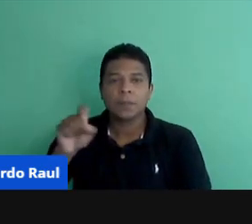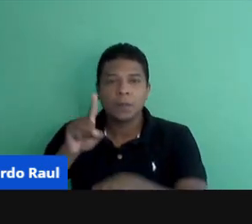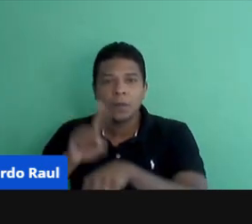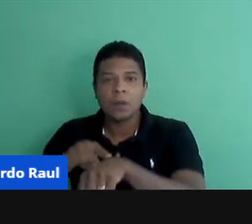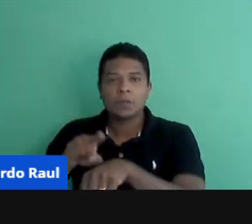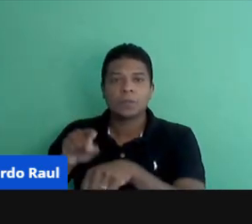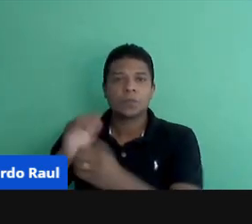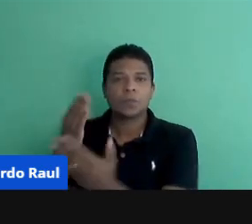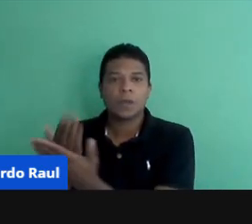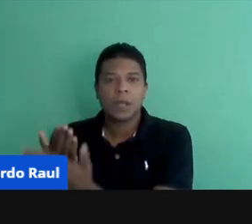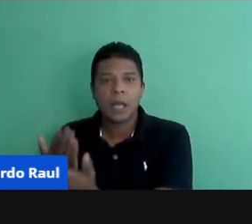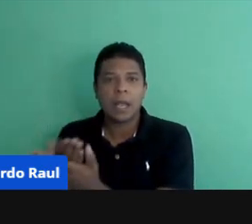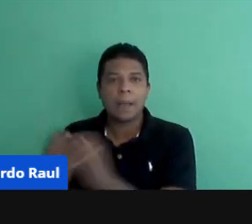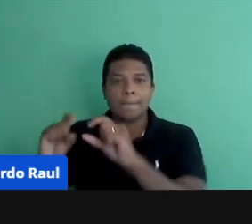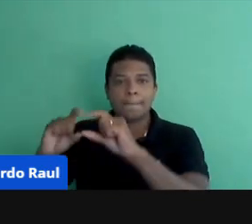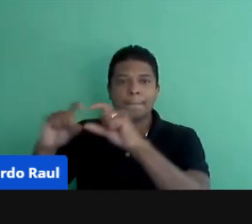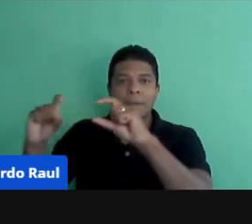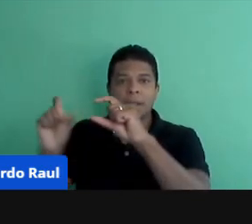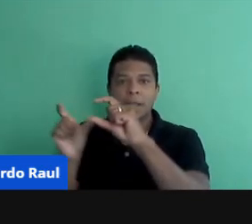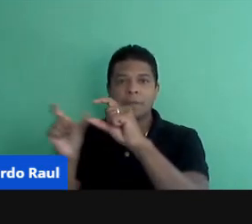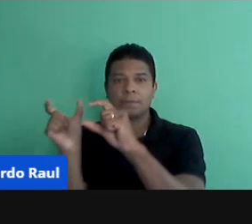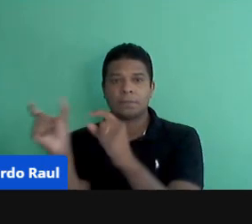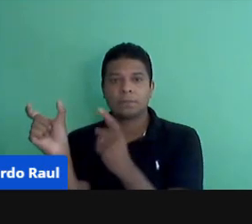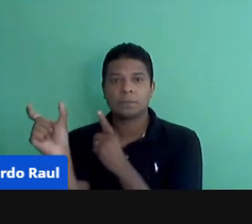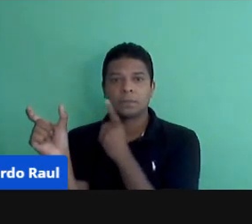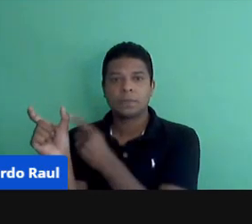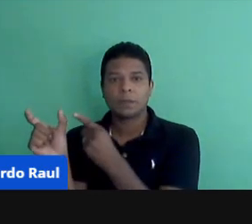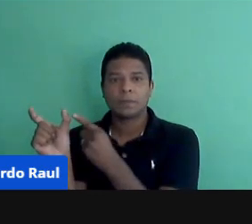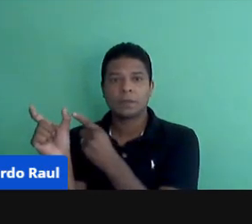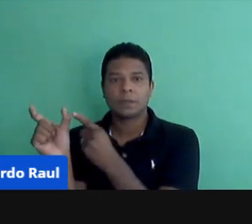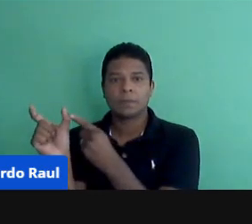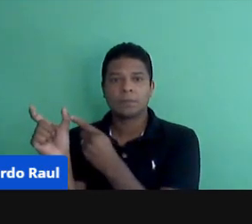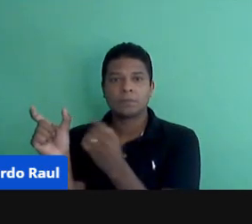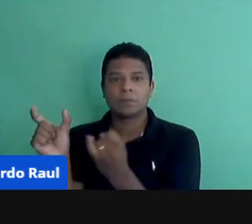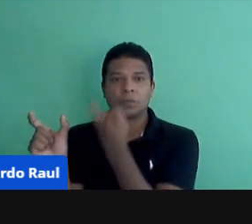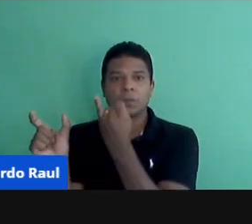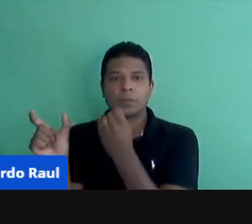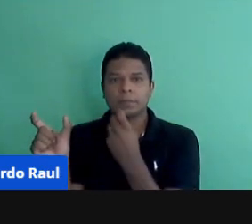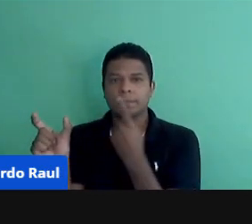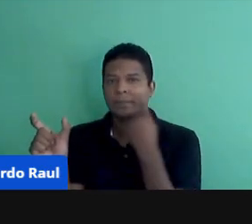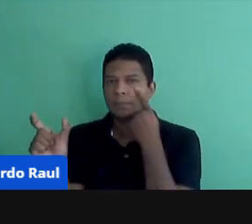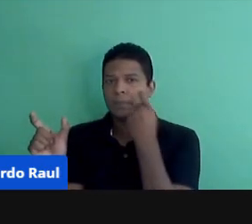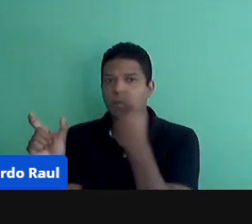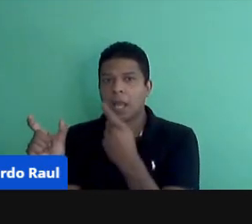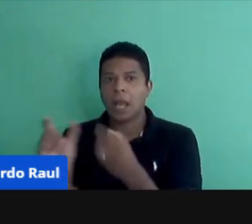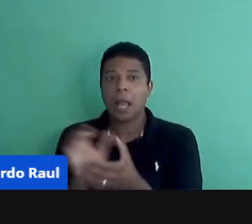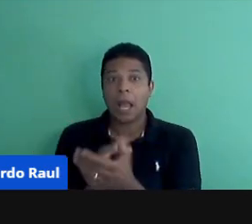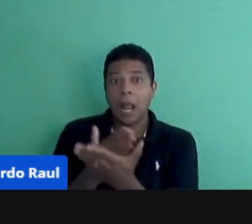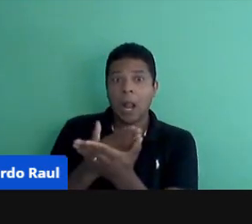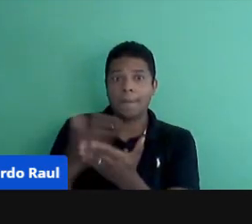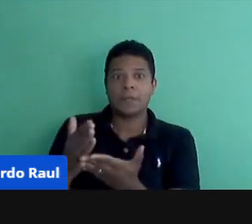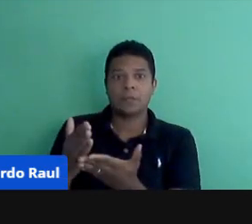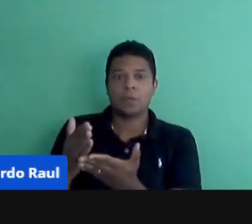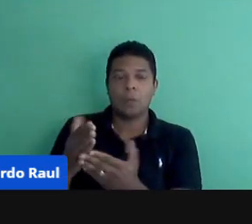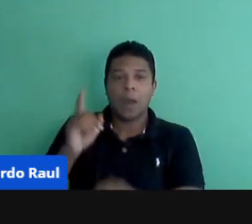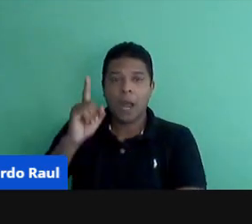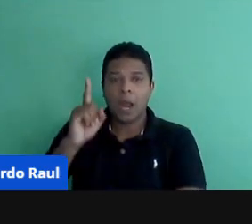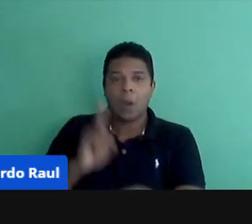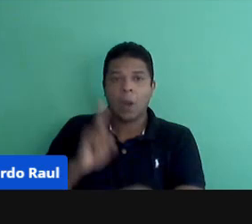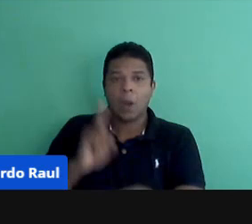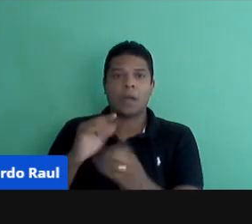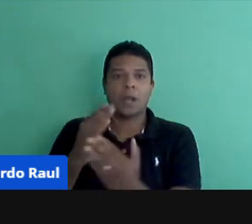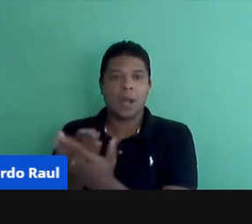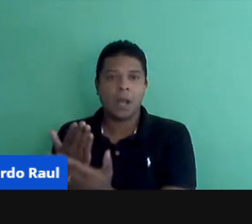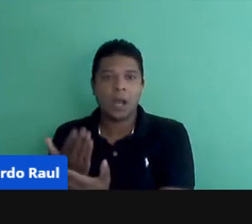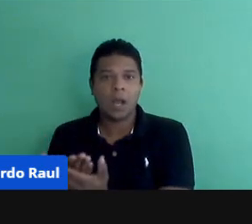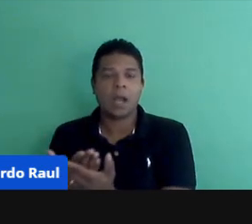por exemplo, uma palavra-chave, um comando, alguma coisa assim, para o aluno perceber, a aula começou aqui, agora a gente está nesse